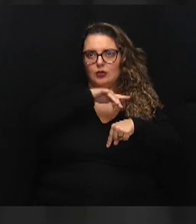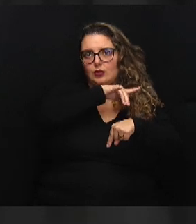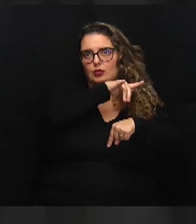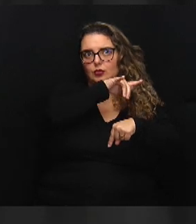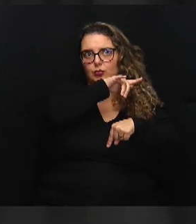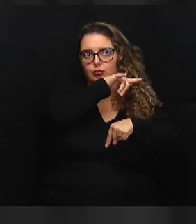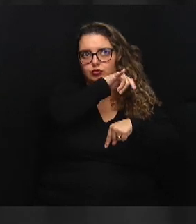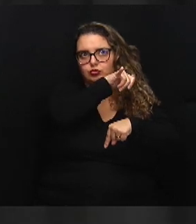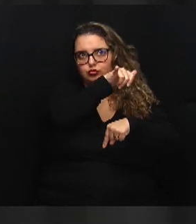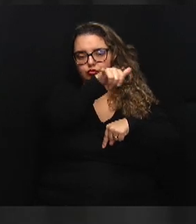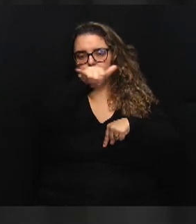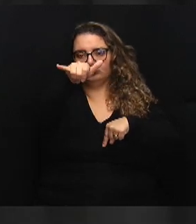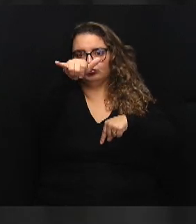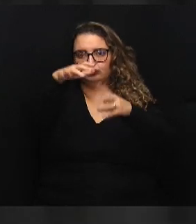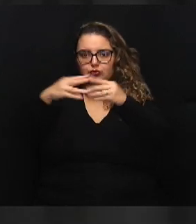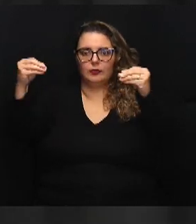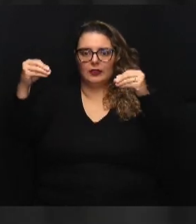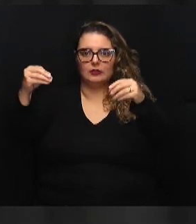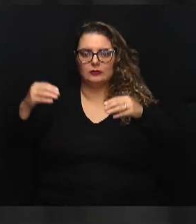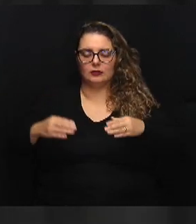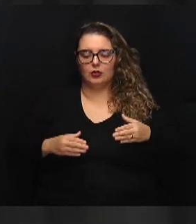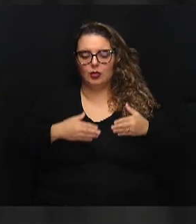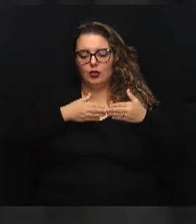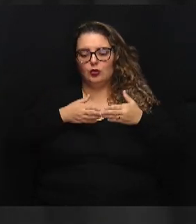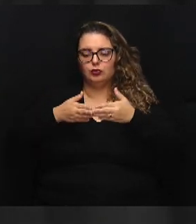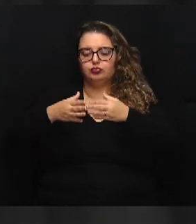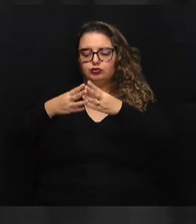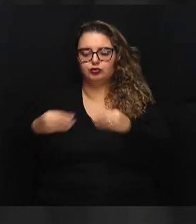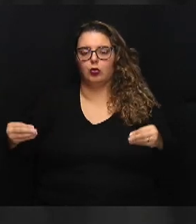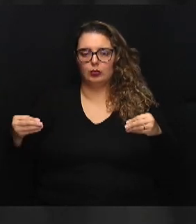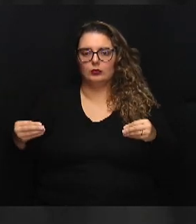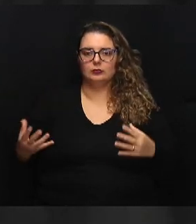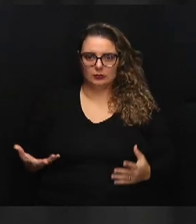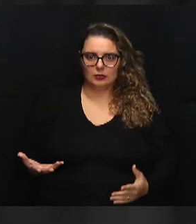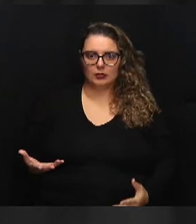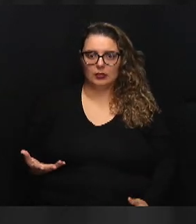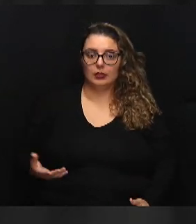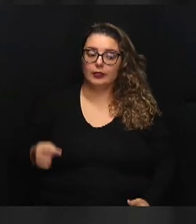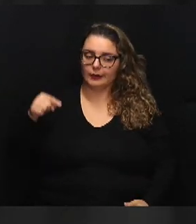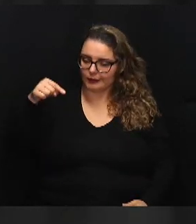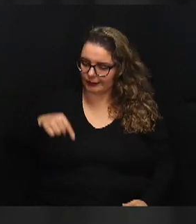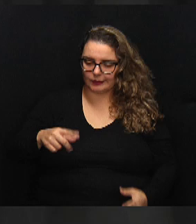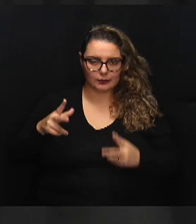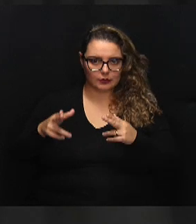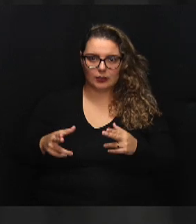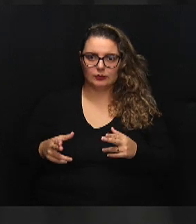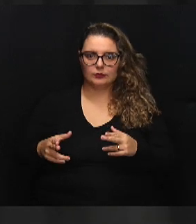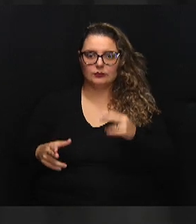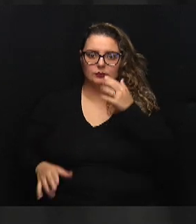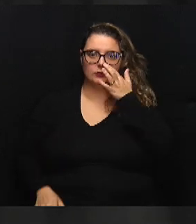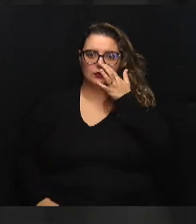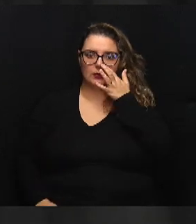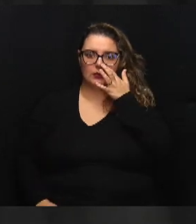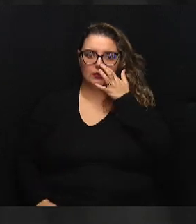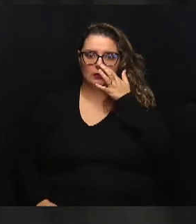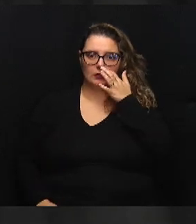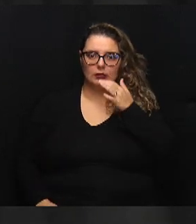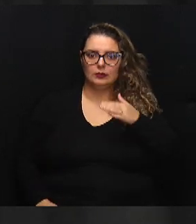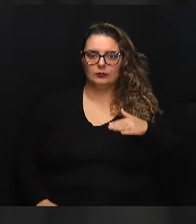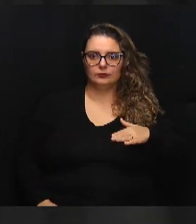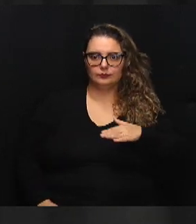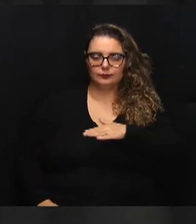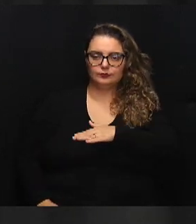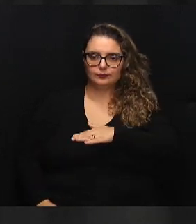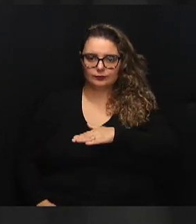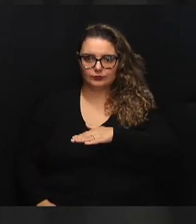entendeu? Então nós estamos aqui, nós estamos ali na divisa, realmente você disse certo. Você pula a guia do